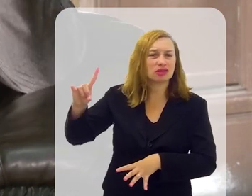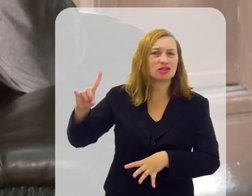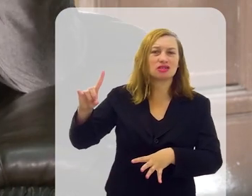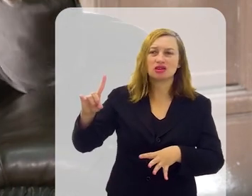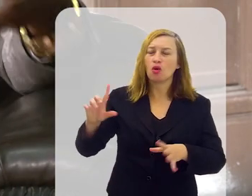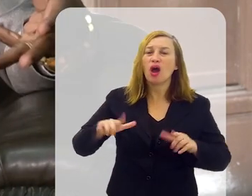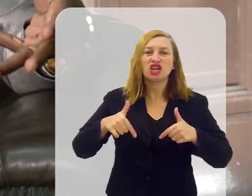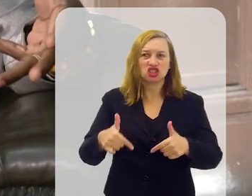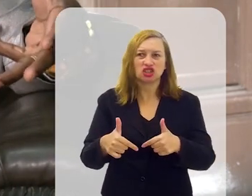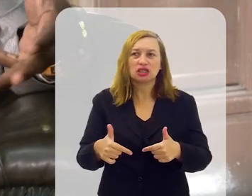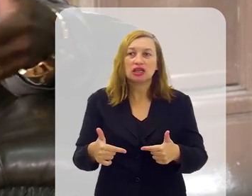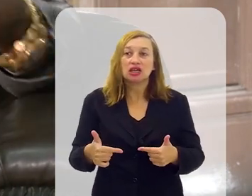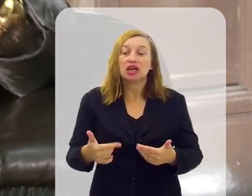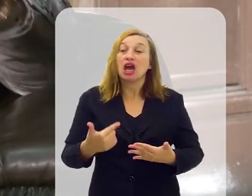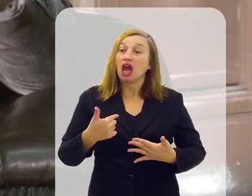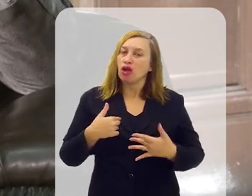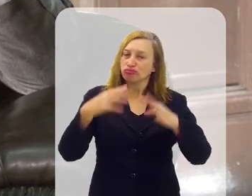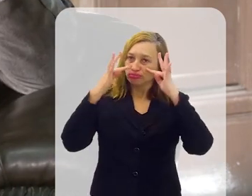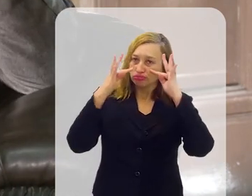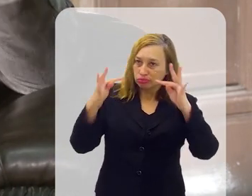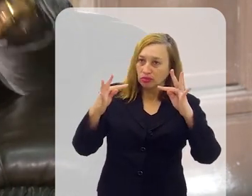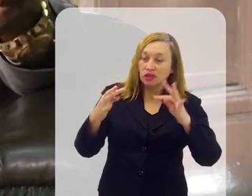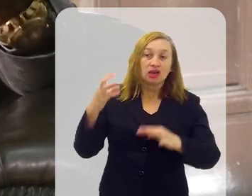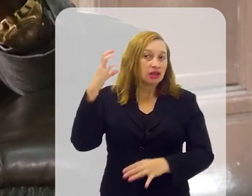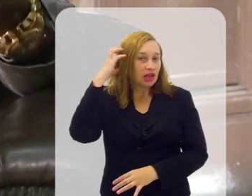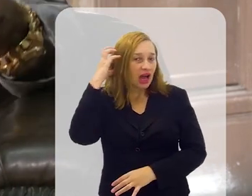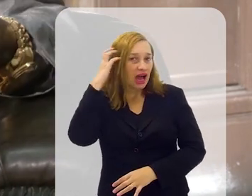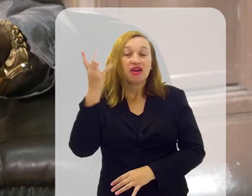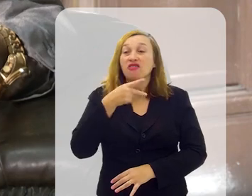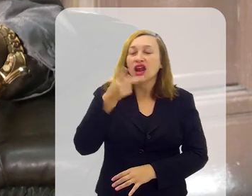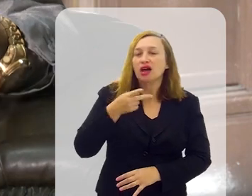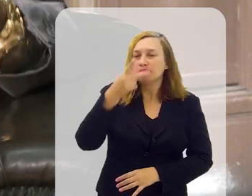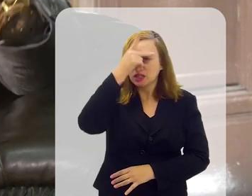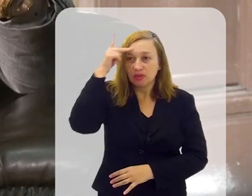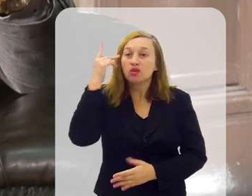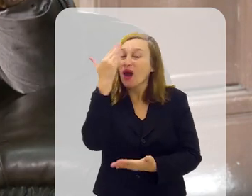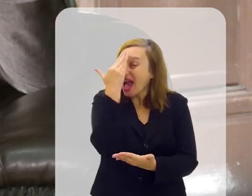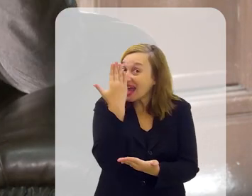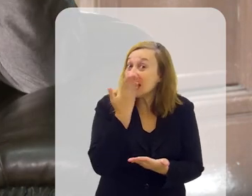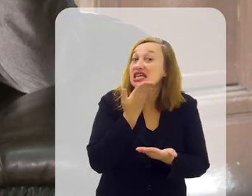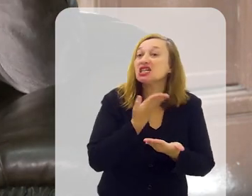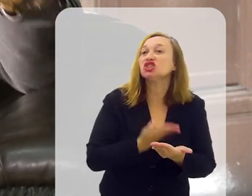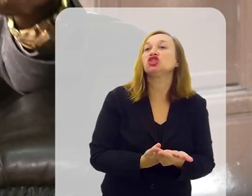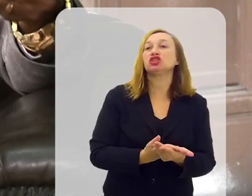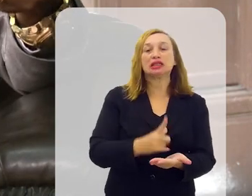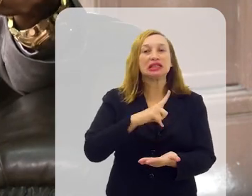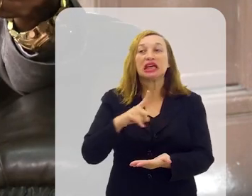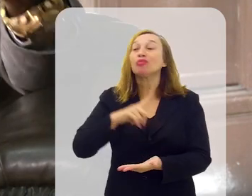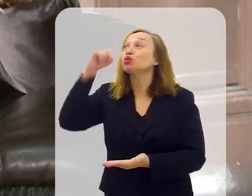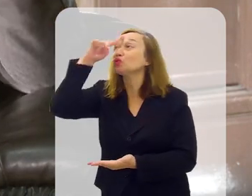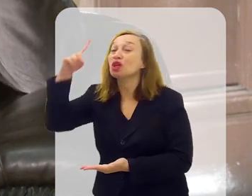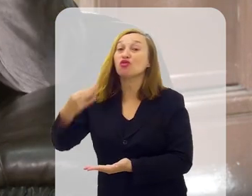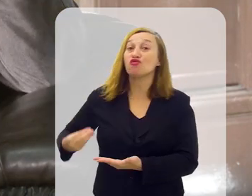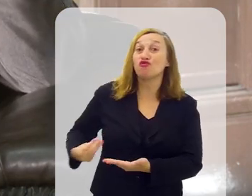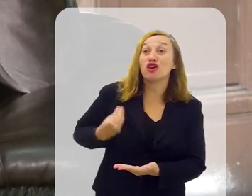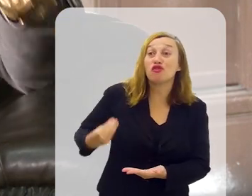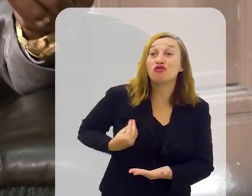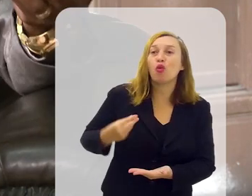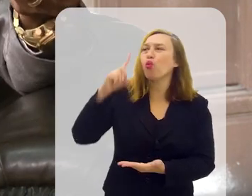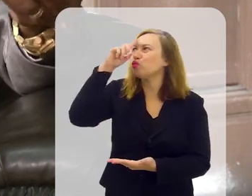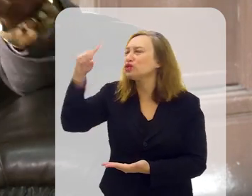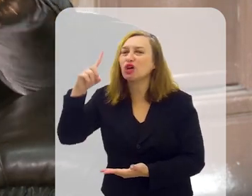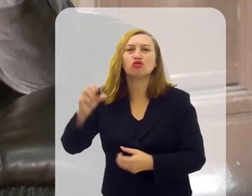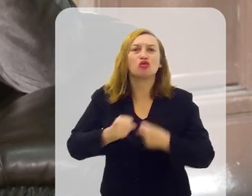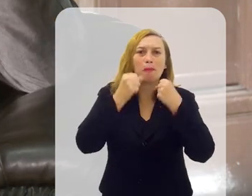Deus continua fazendo sobrenaturais. E eu tive que dar esse testemunho na rádio, né, falando para as pessoas. Acredite, nós temos um Deus